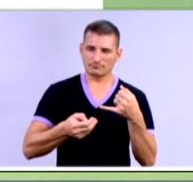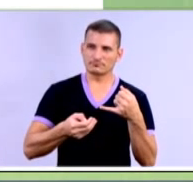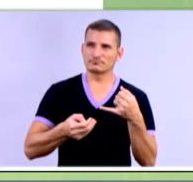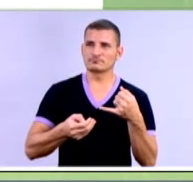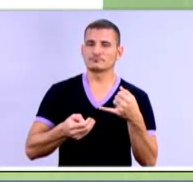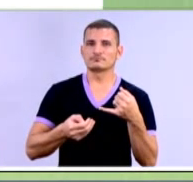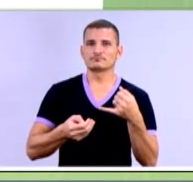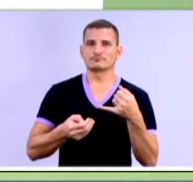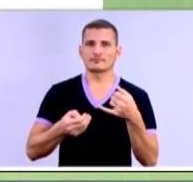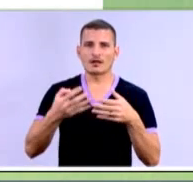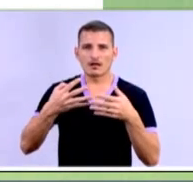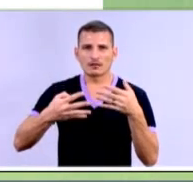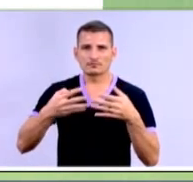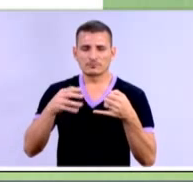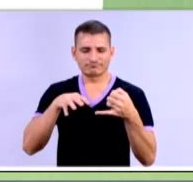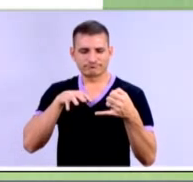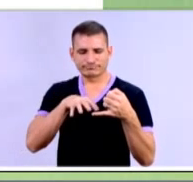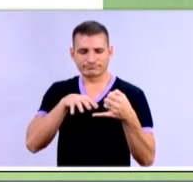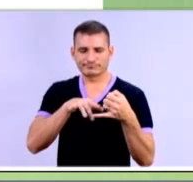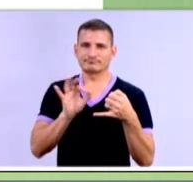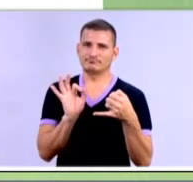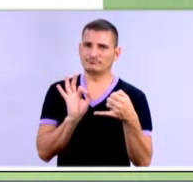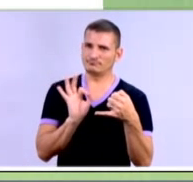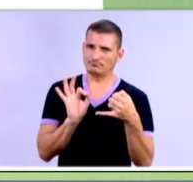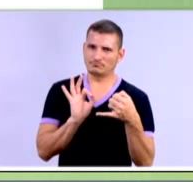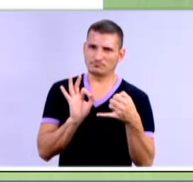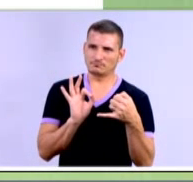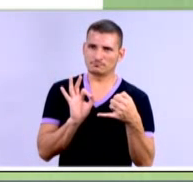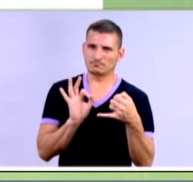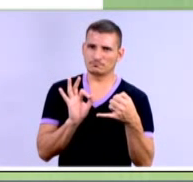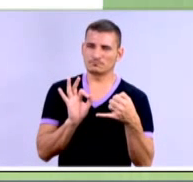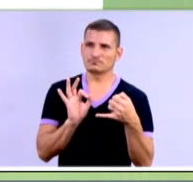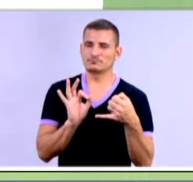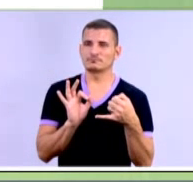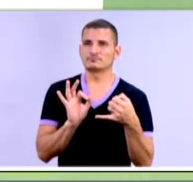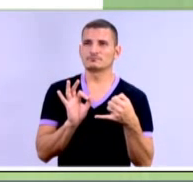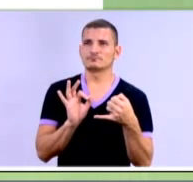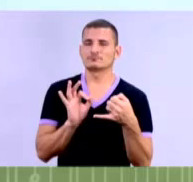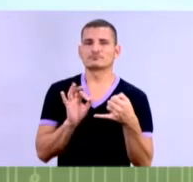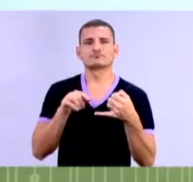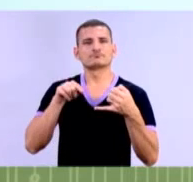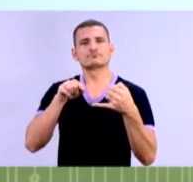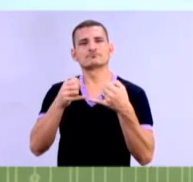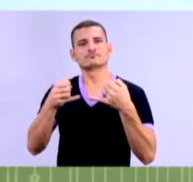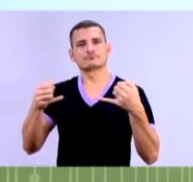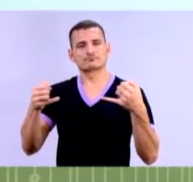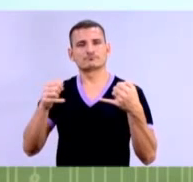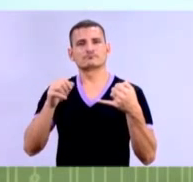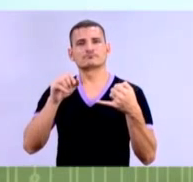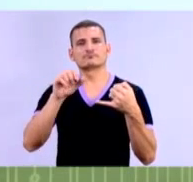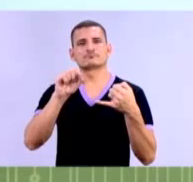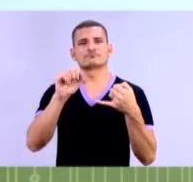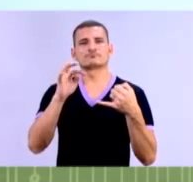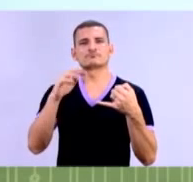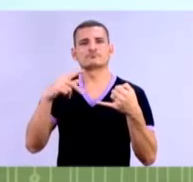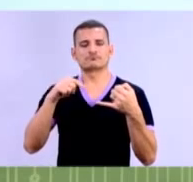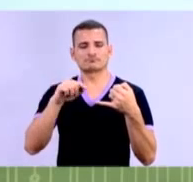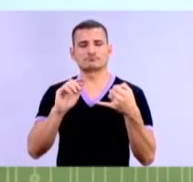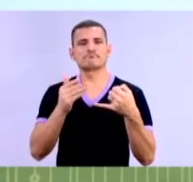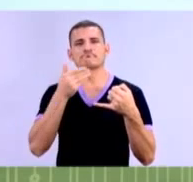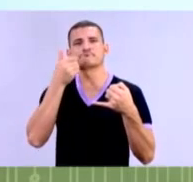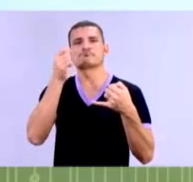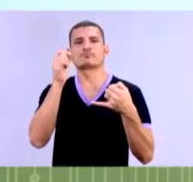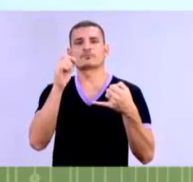interferência não ocorra e não prejudique assim. Então, o que são os benefícios que acontecem aí? A gente pode, com